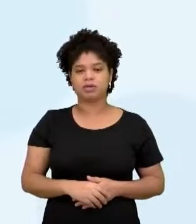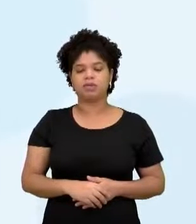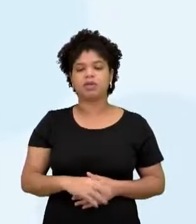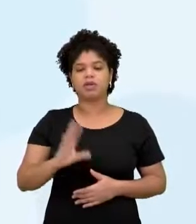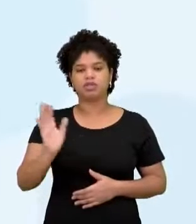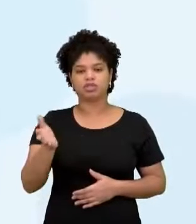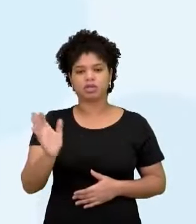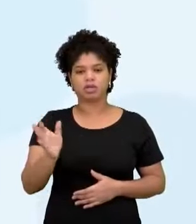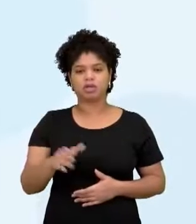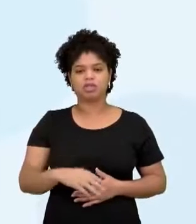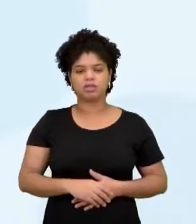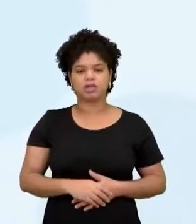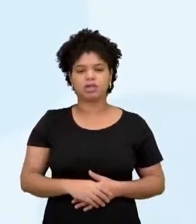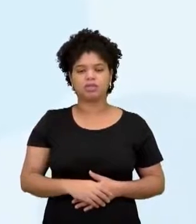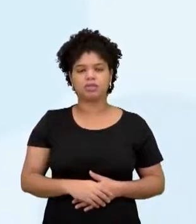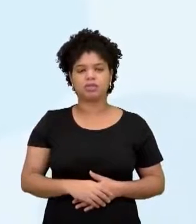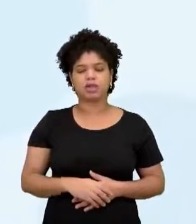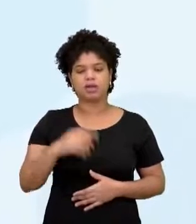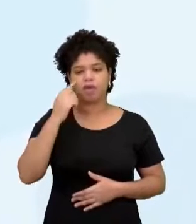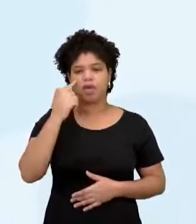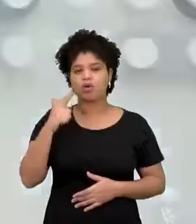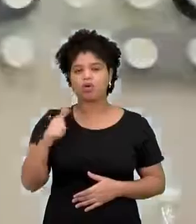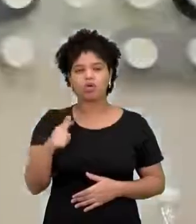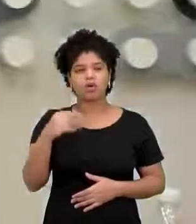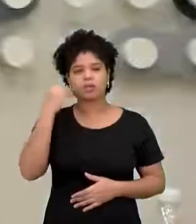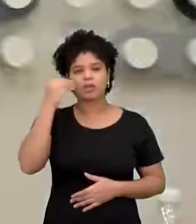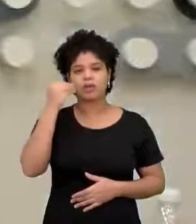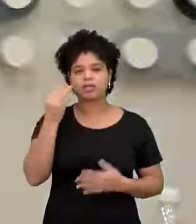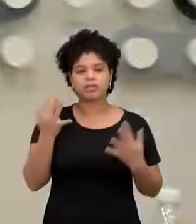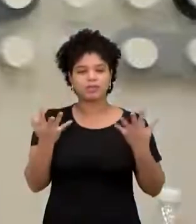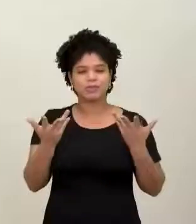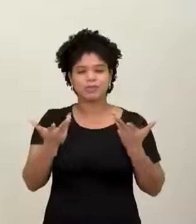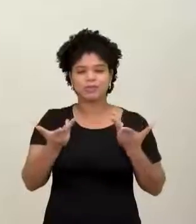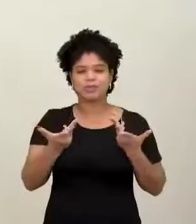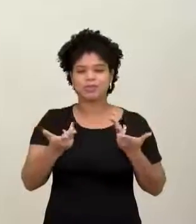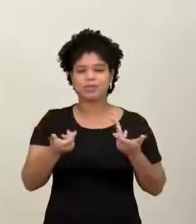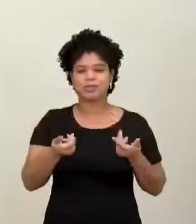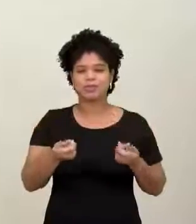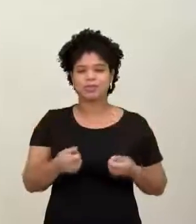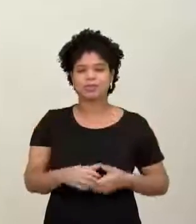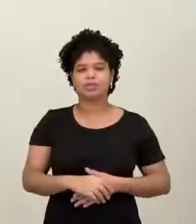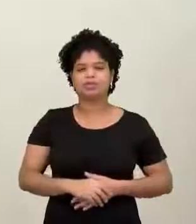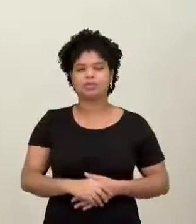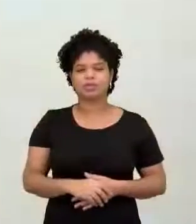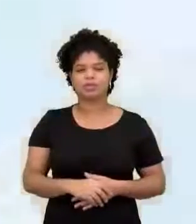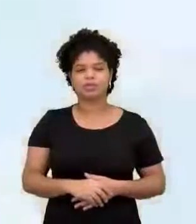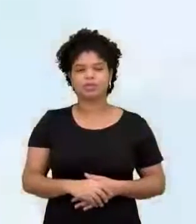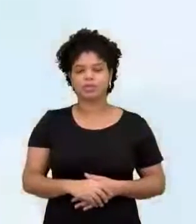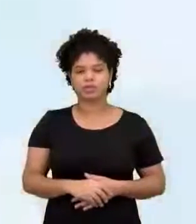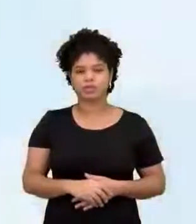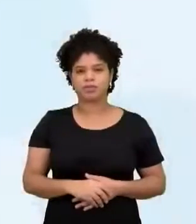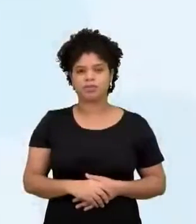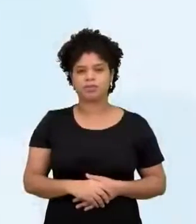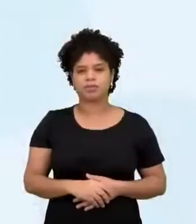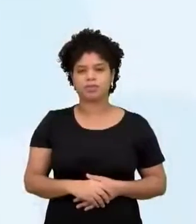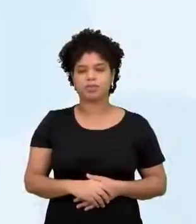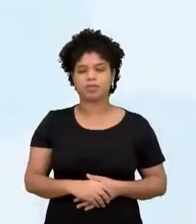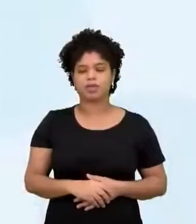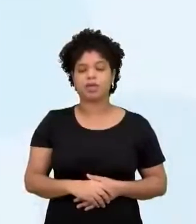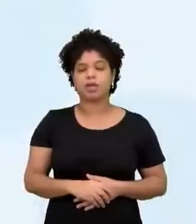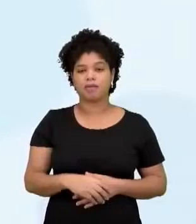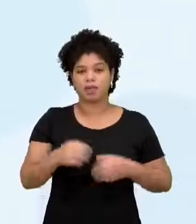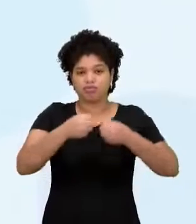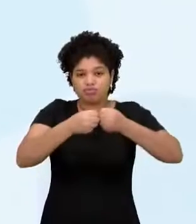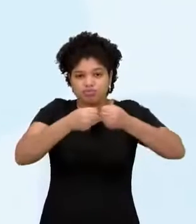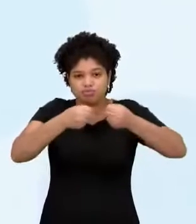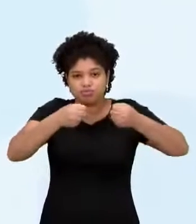já. Foi uma experiência maravilhosa. Então a gente tem lá a cortina, né? Cortina. Abrem-se as cortinas,